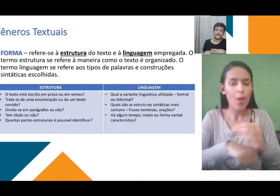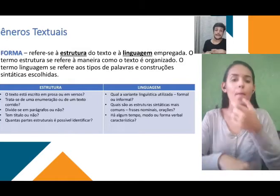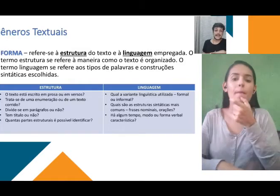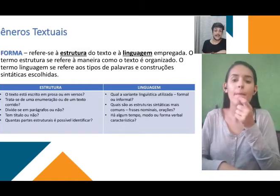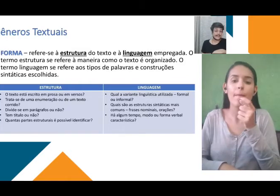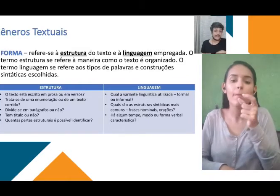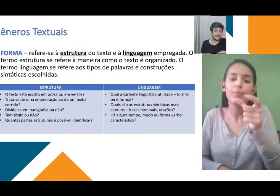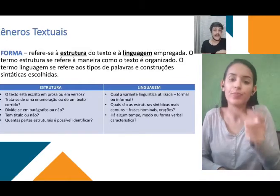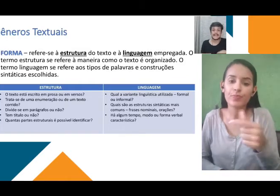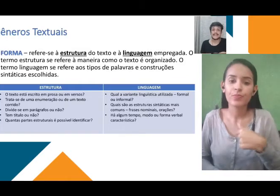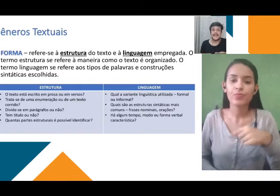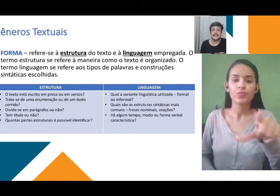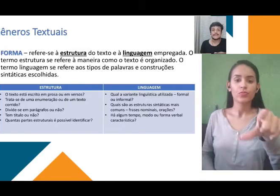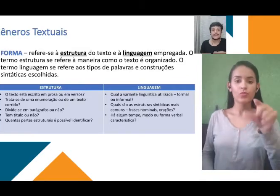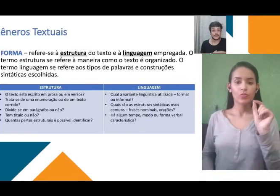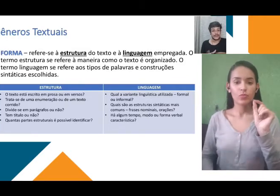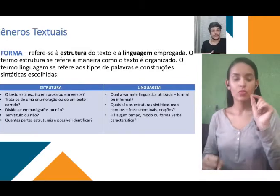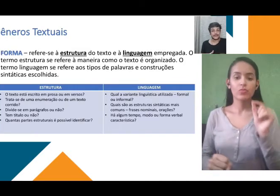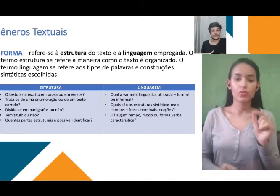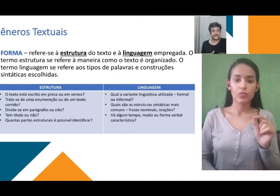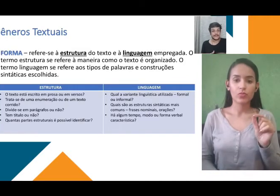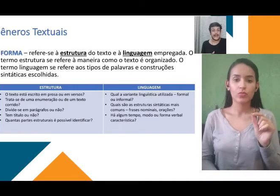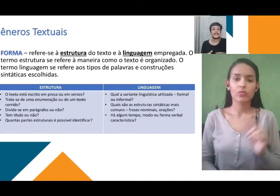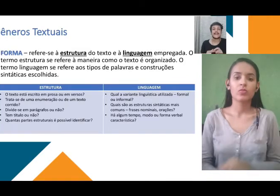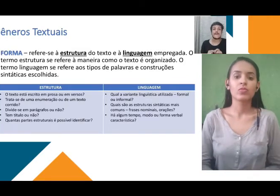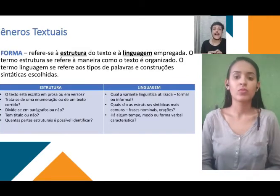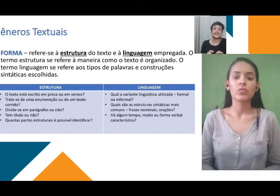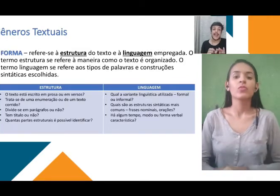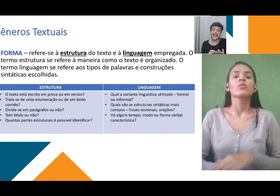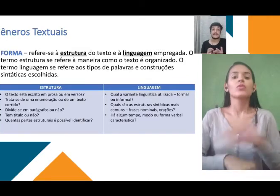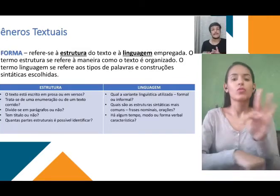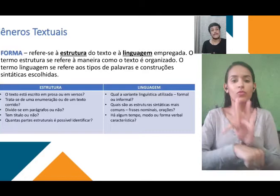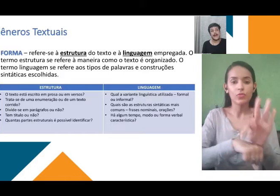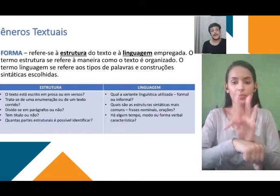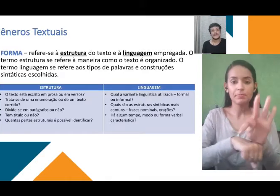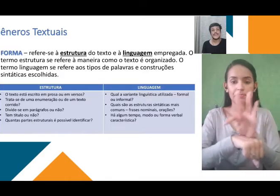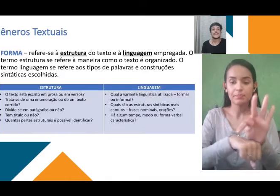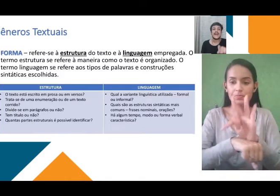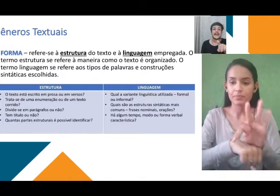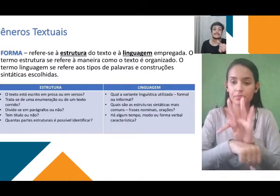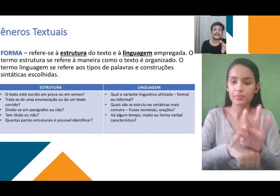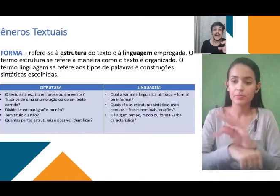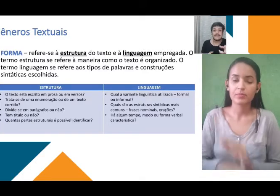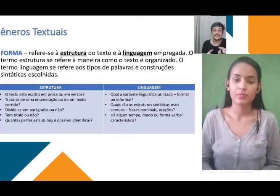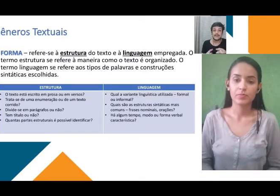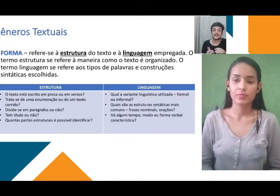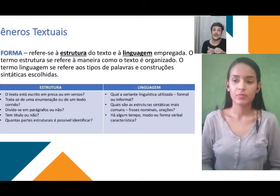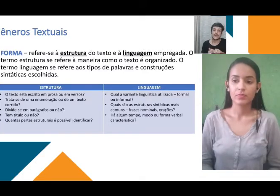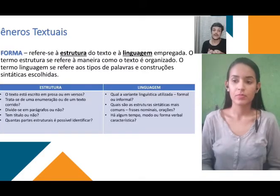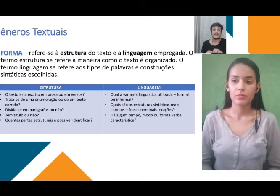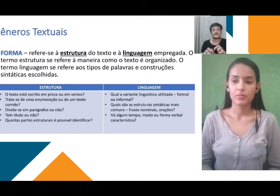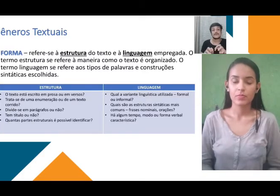eu vou escrever um parecer jurídico, né, a minha linguagem é formal, ou seja, as palavras que